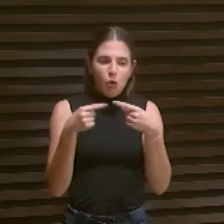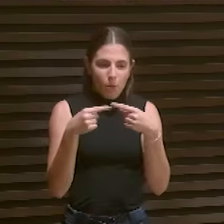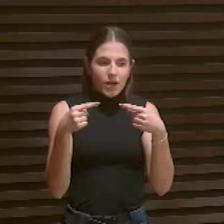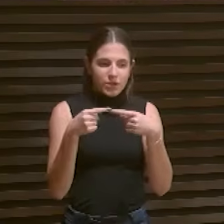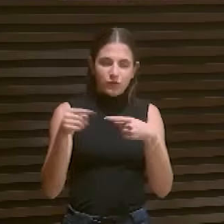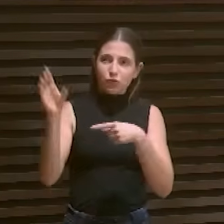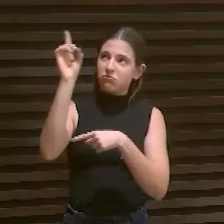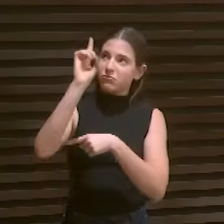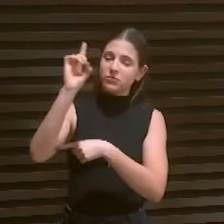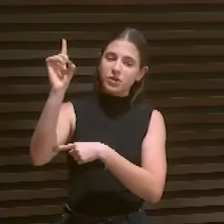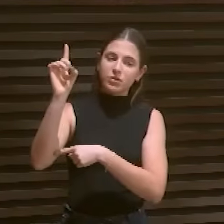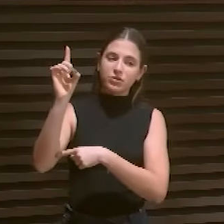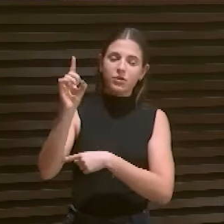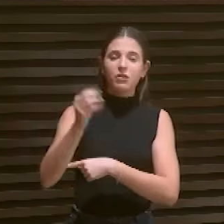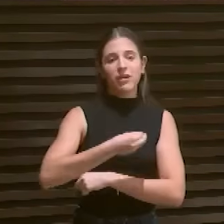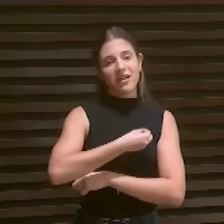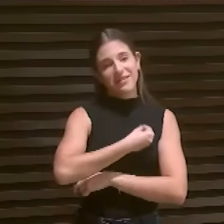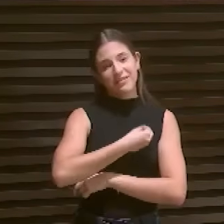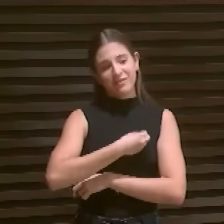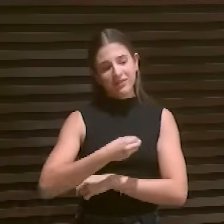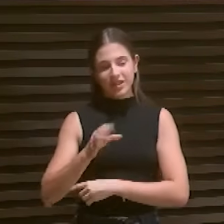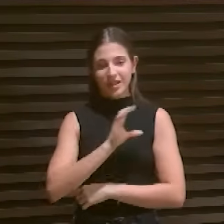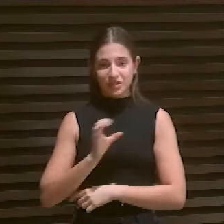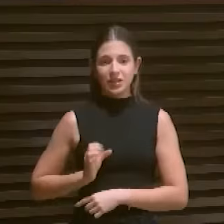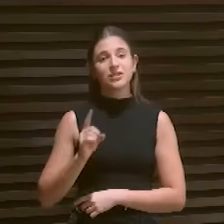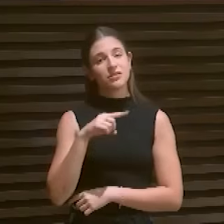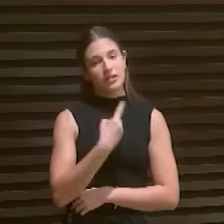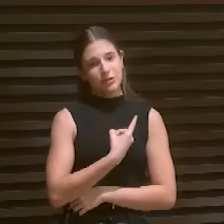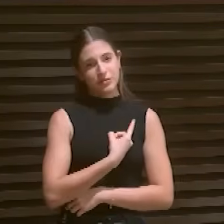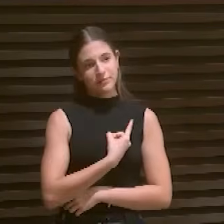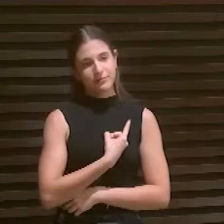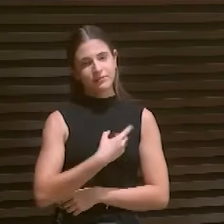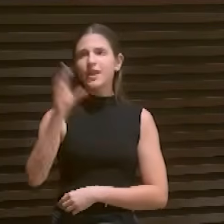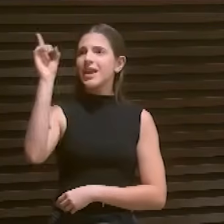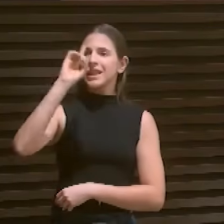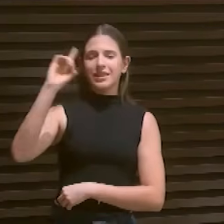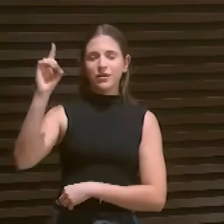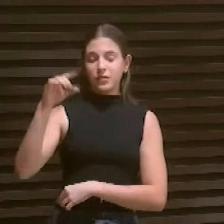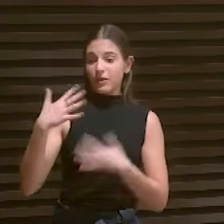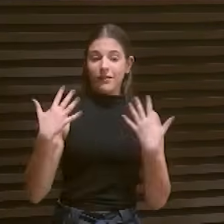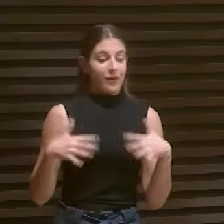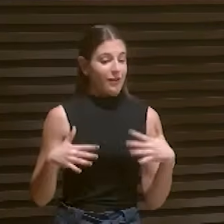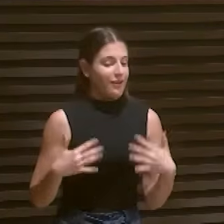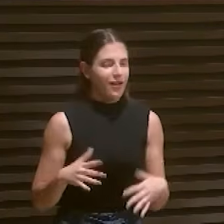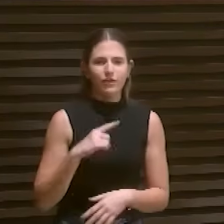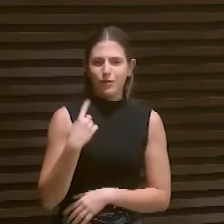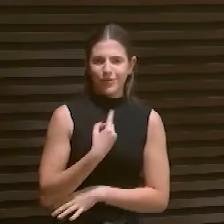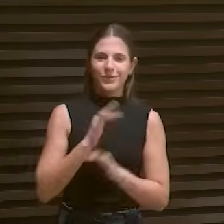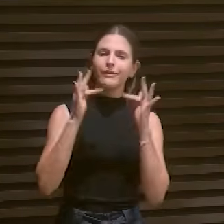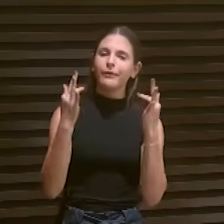Deus ou com a vida de Cristo em nós. Deus, ele não se impressiona com a nossa